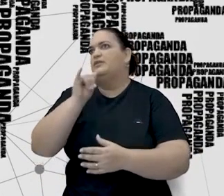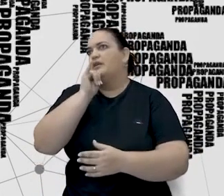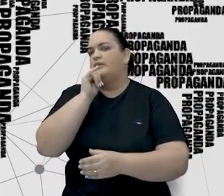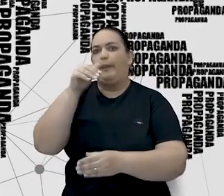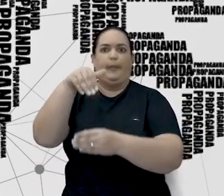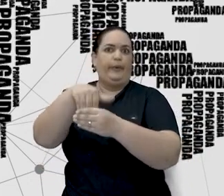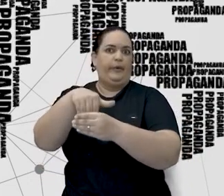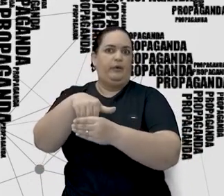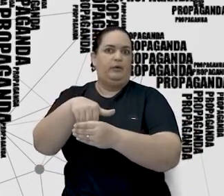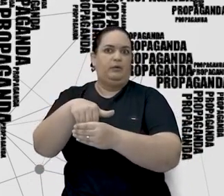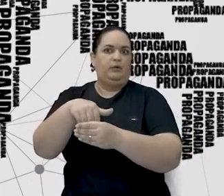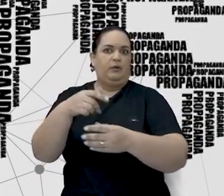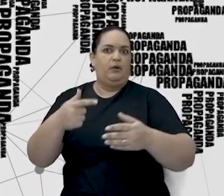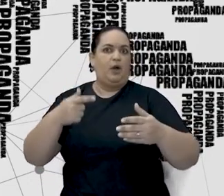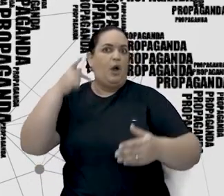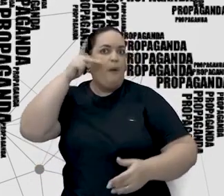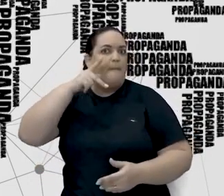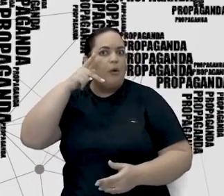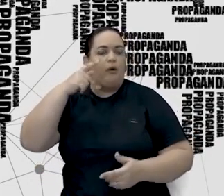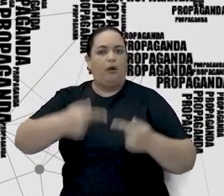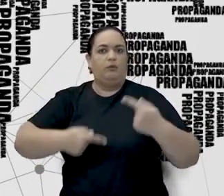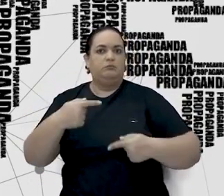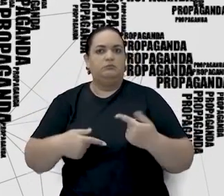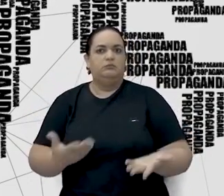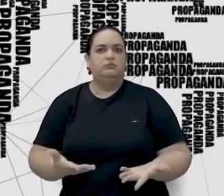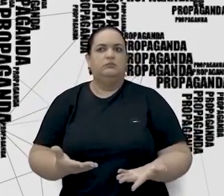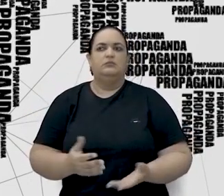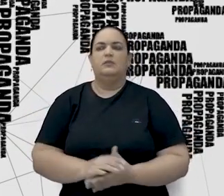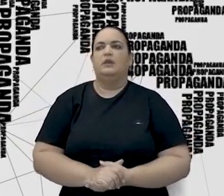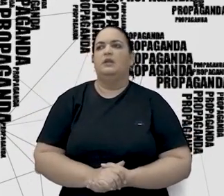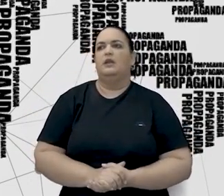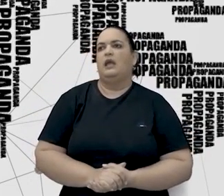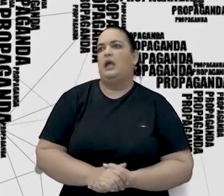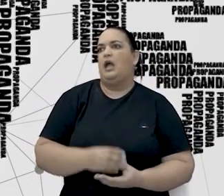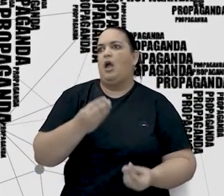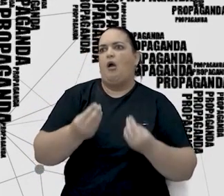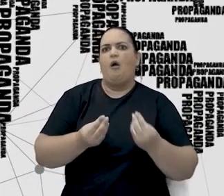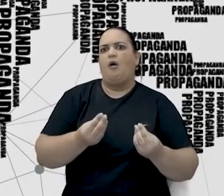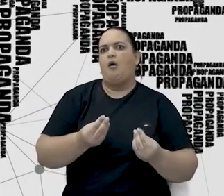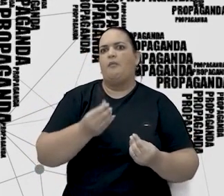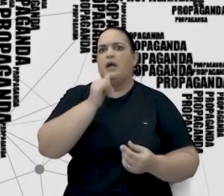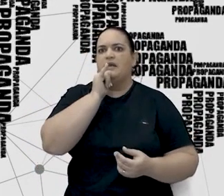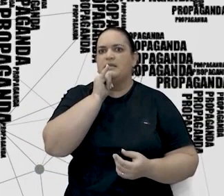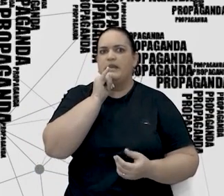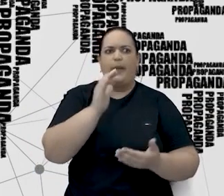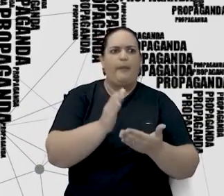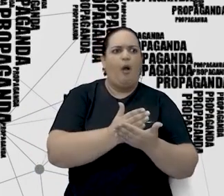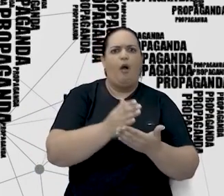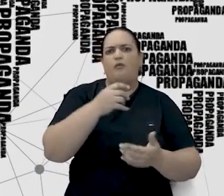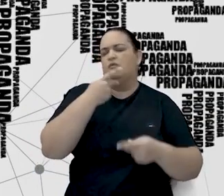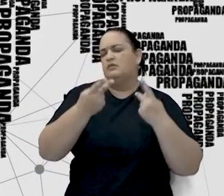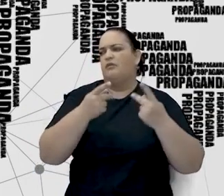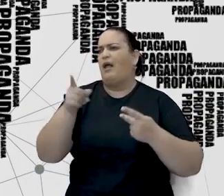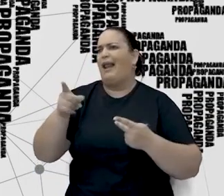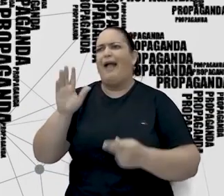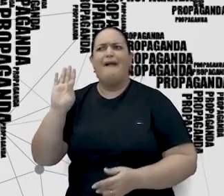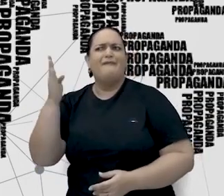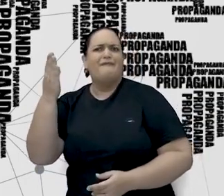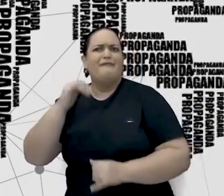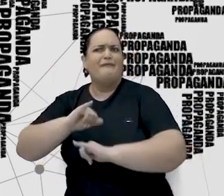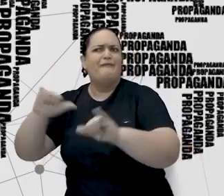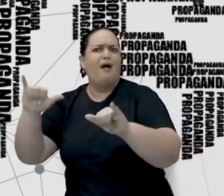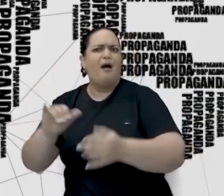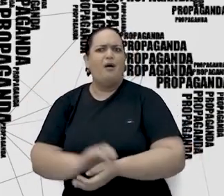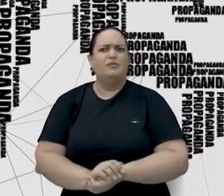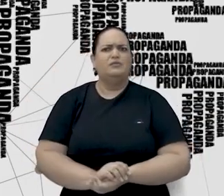exemplo. Ora indicam como se fossem notícias falsas, ora como reportagem parcial, ou ainda